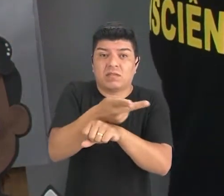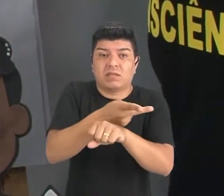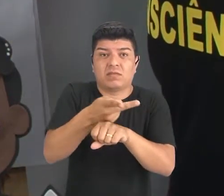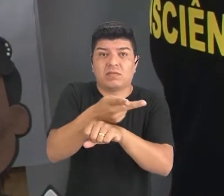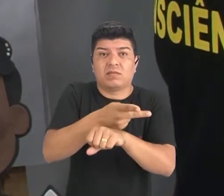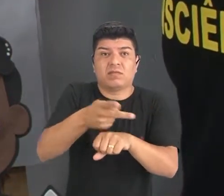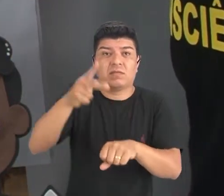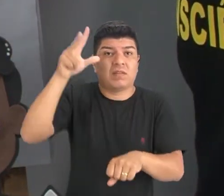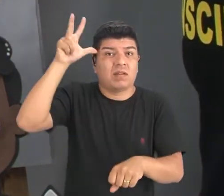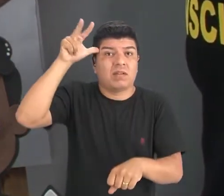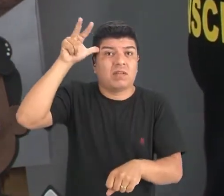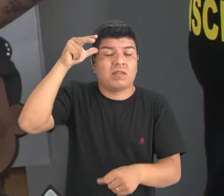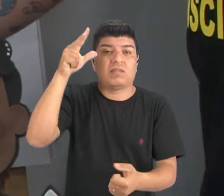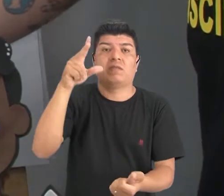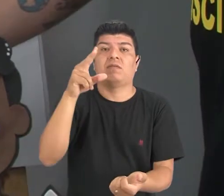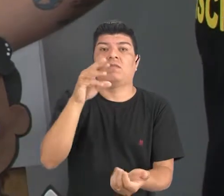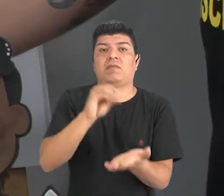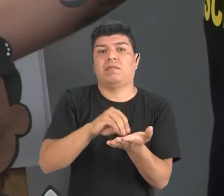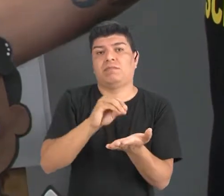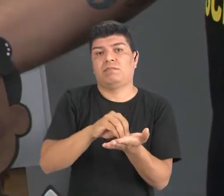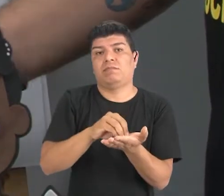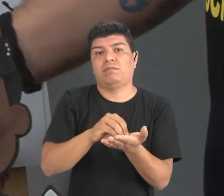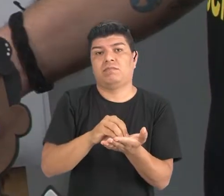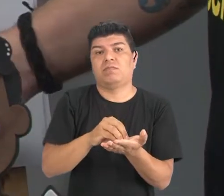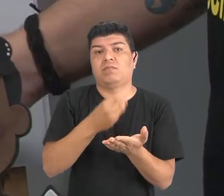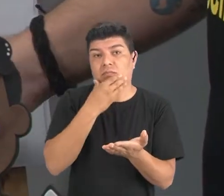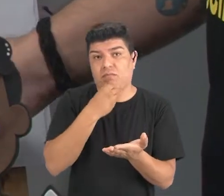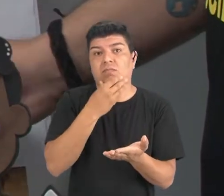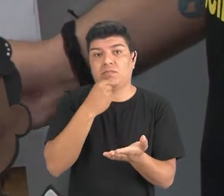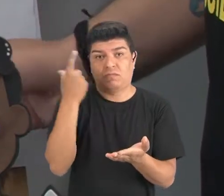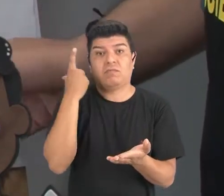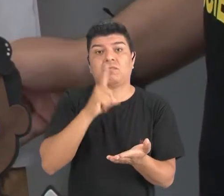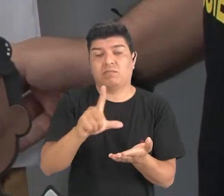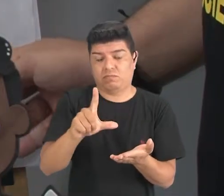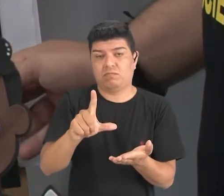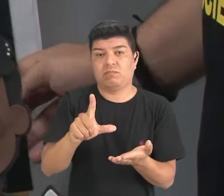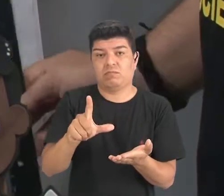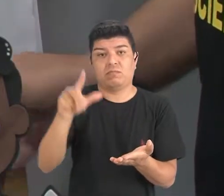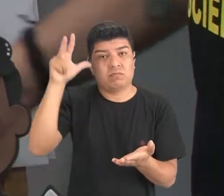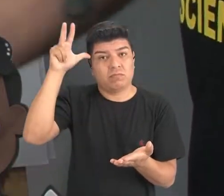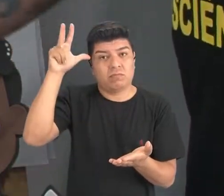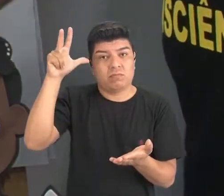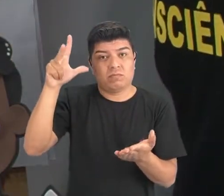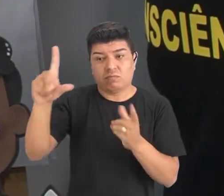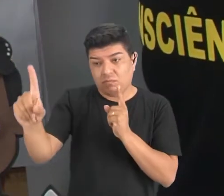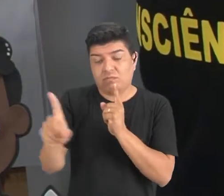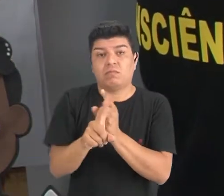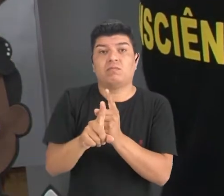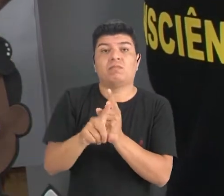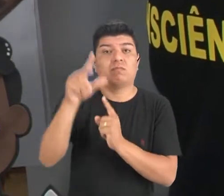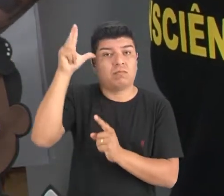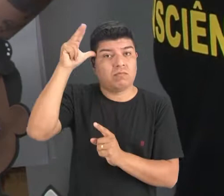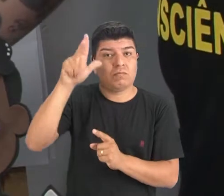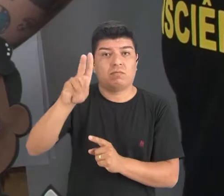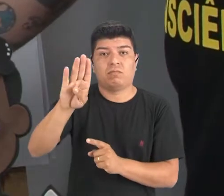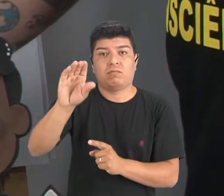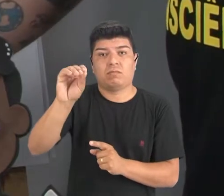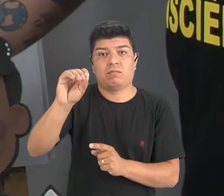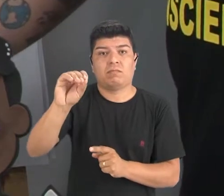que faltava. O garoto conseguiu achar baio, porém não conseguiu